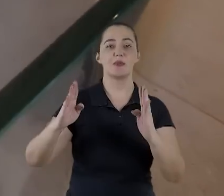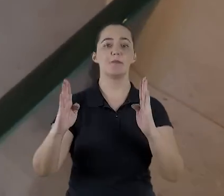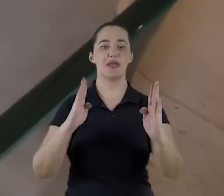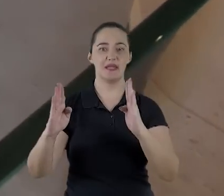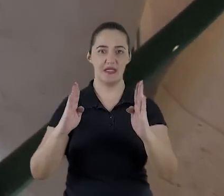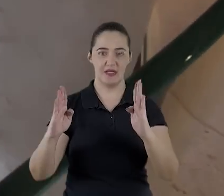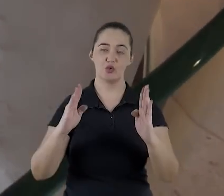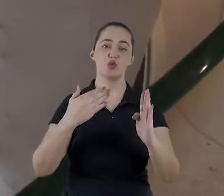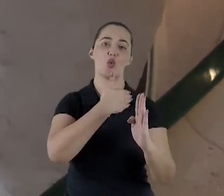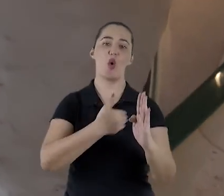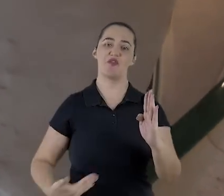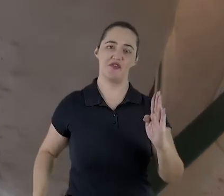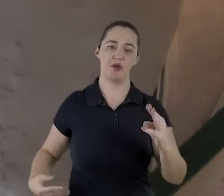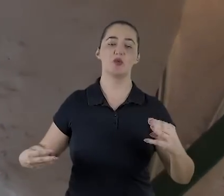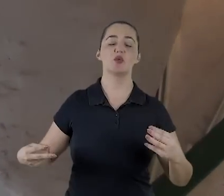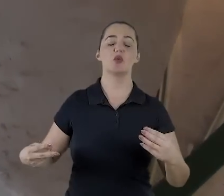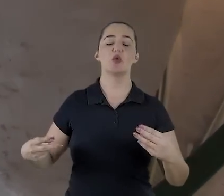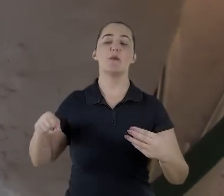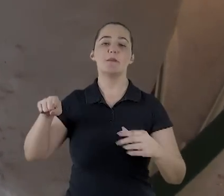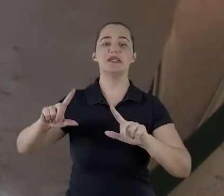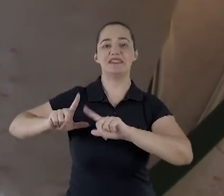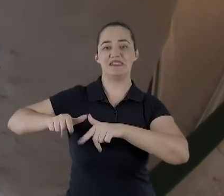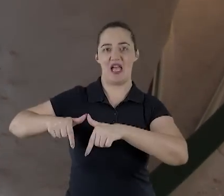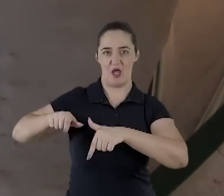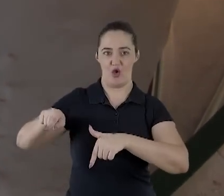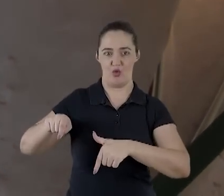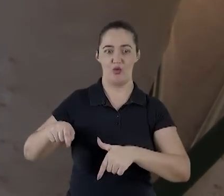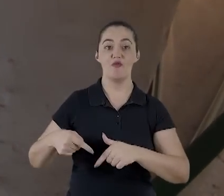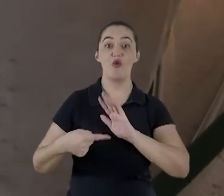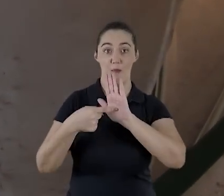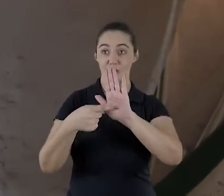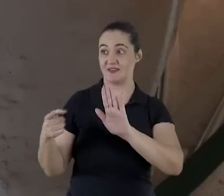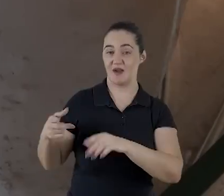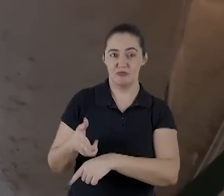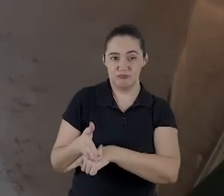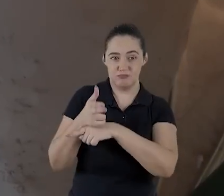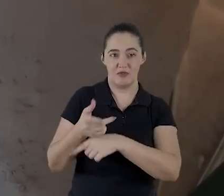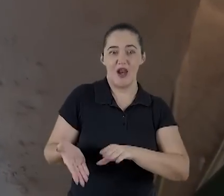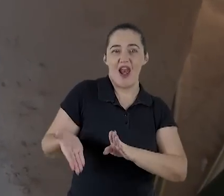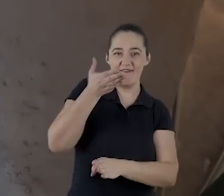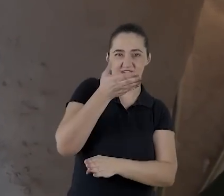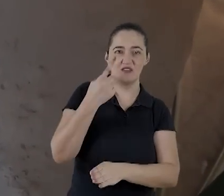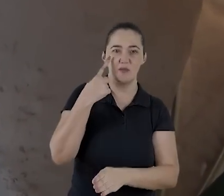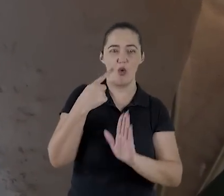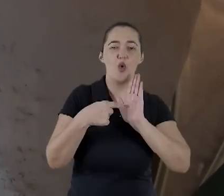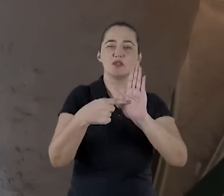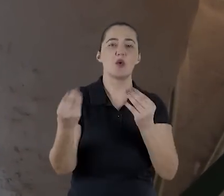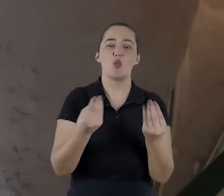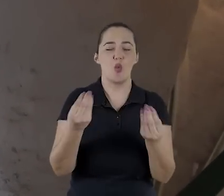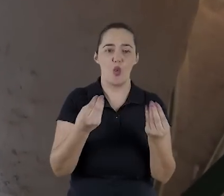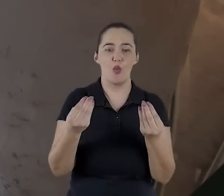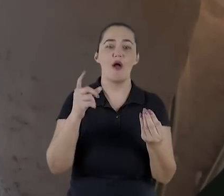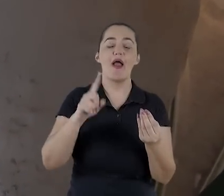chegar ao período da monarquia de Israel, que é o Palácio Norte que está aqui. Vou pedir à produção para subir o palácio aqui e você vai ter